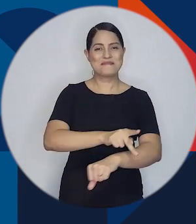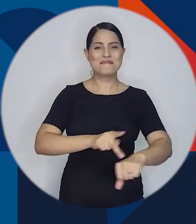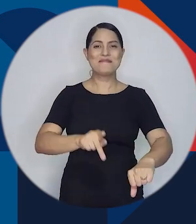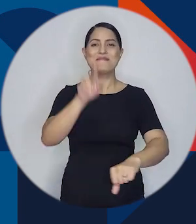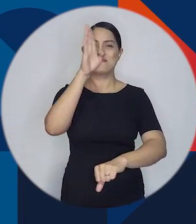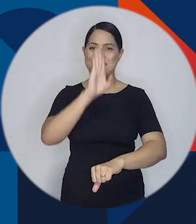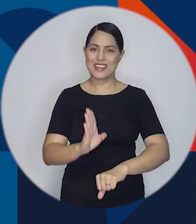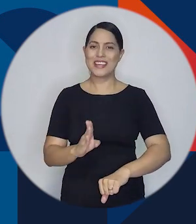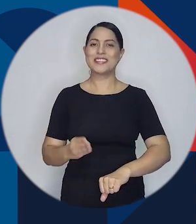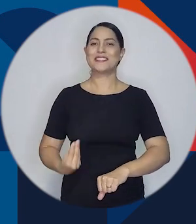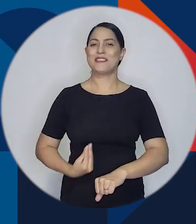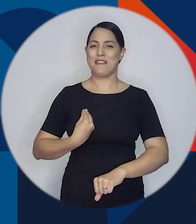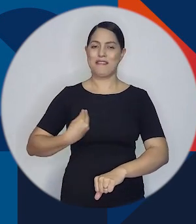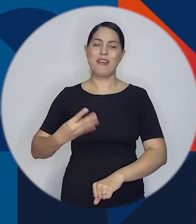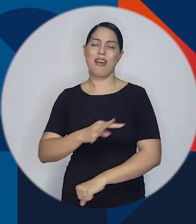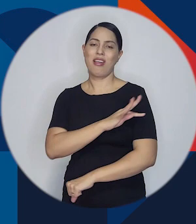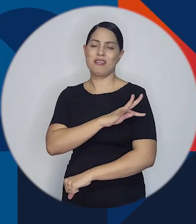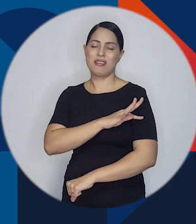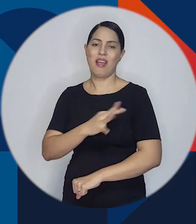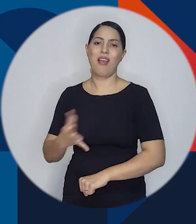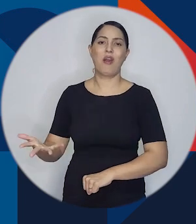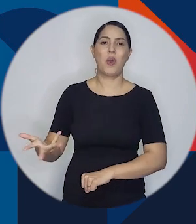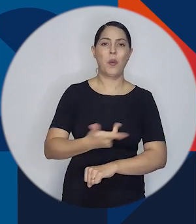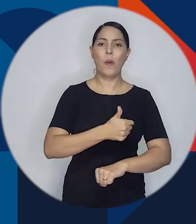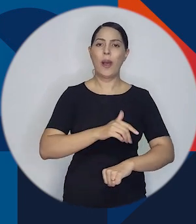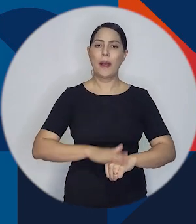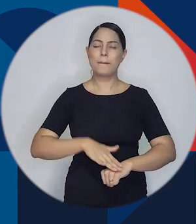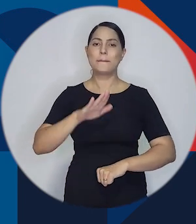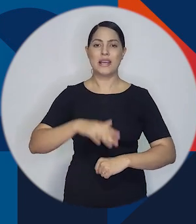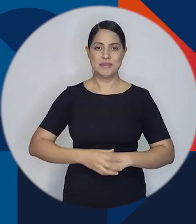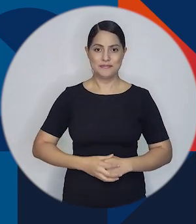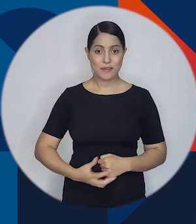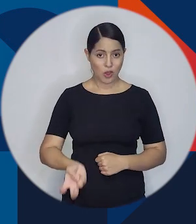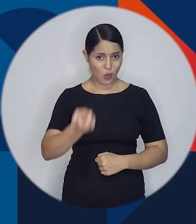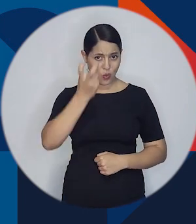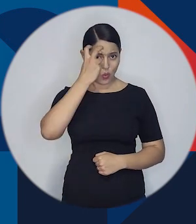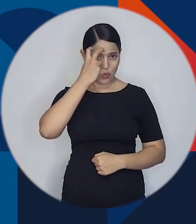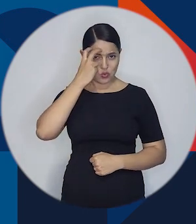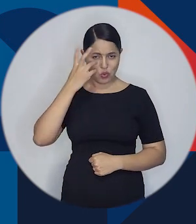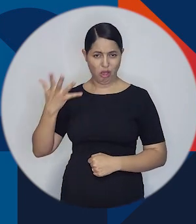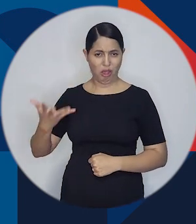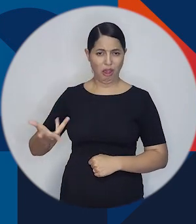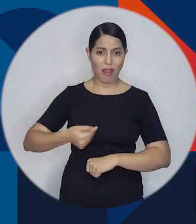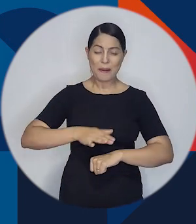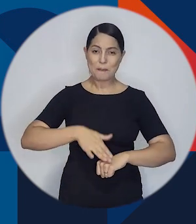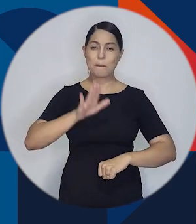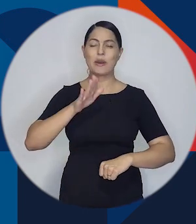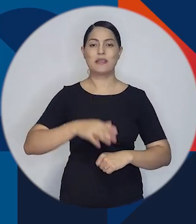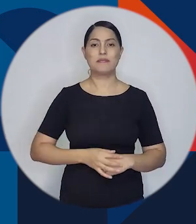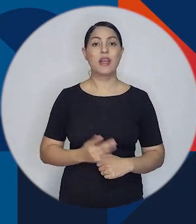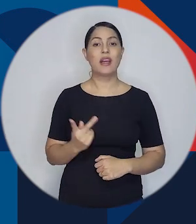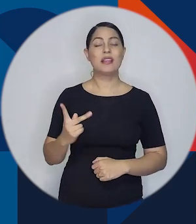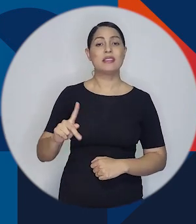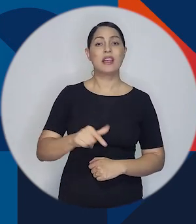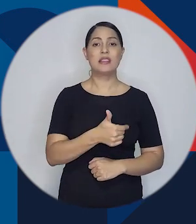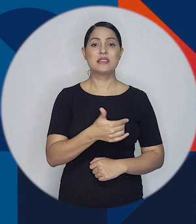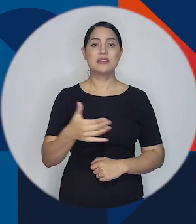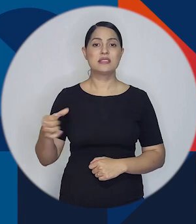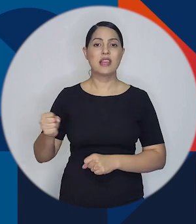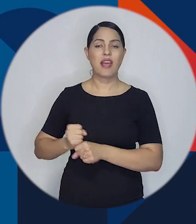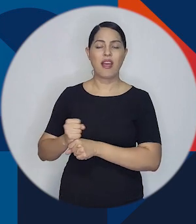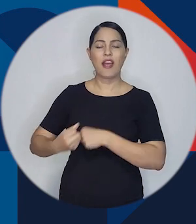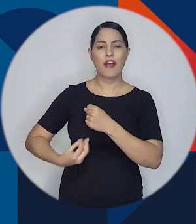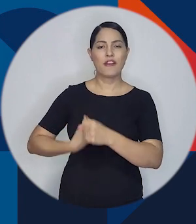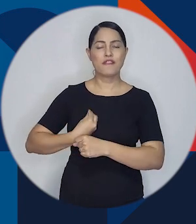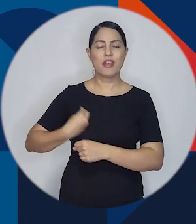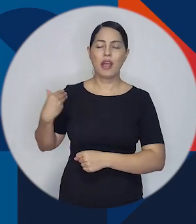Brasil tenha mais qualidade técnica, mais qualidade cultural. Ele, no centenário de